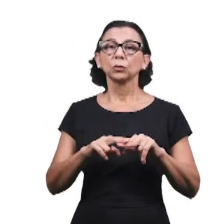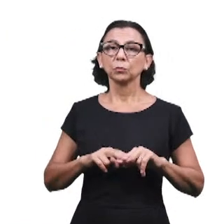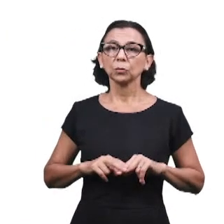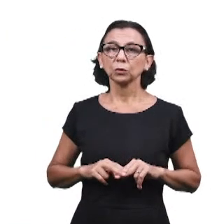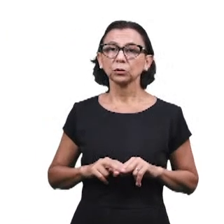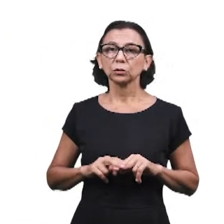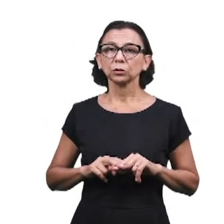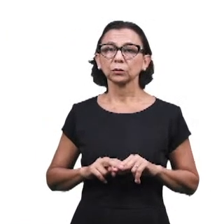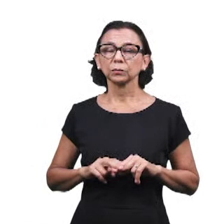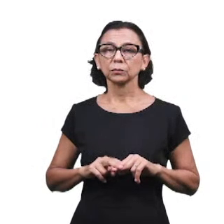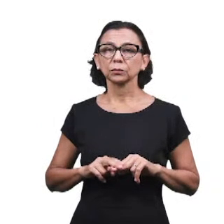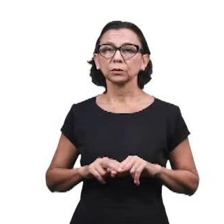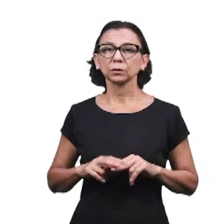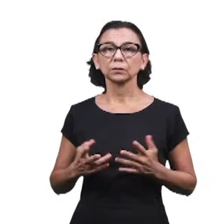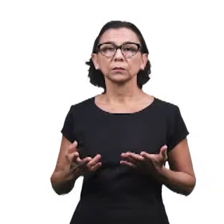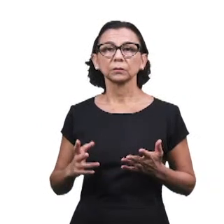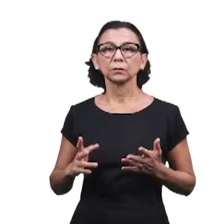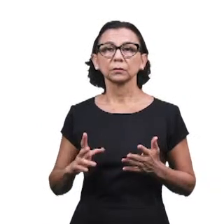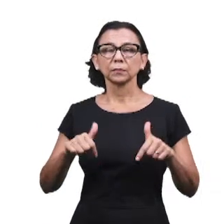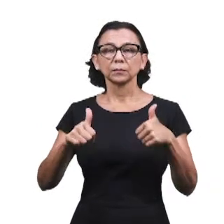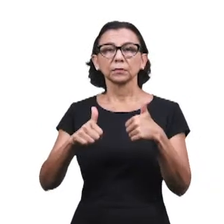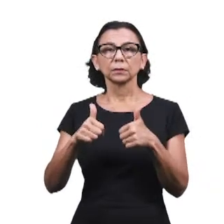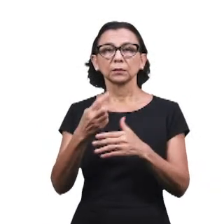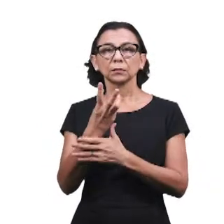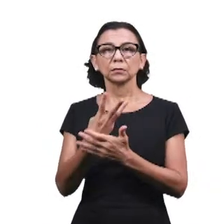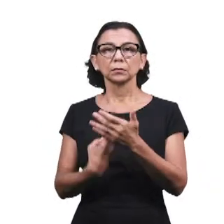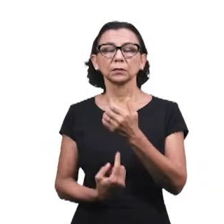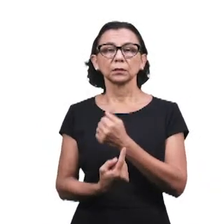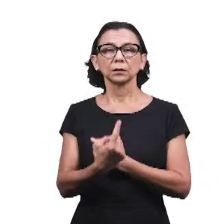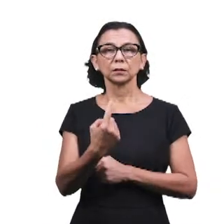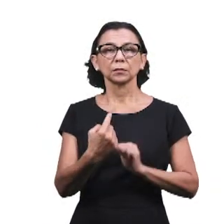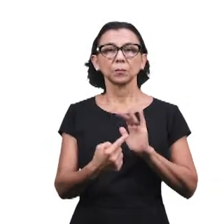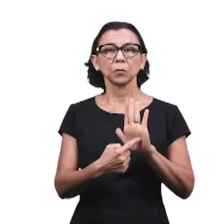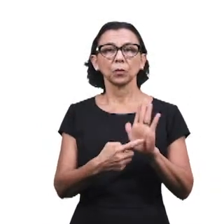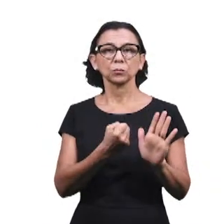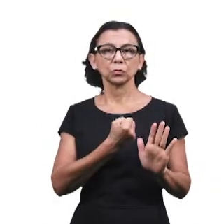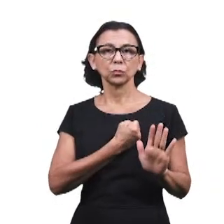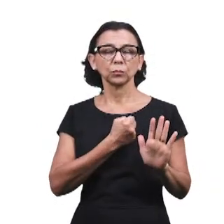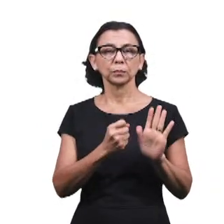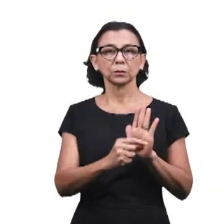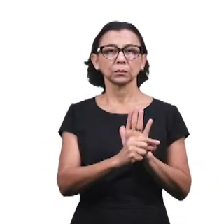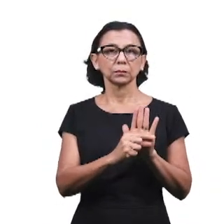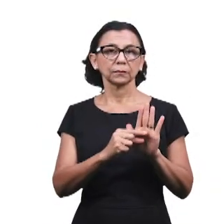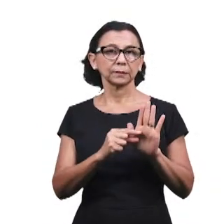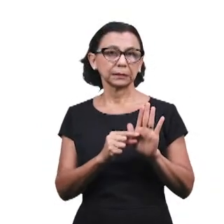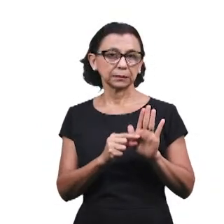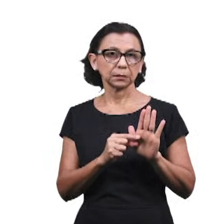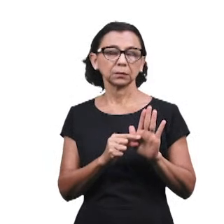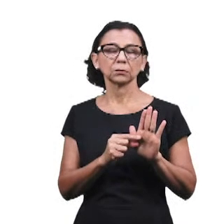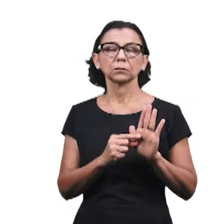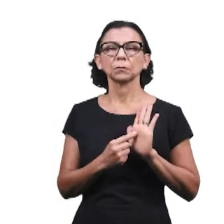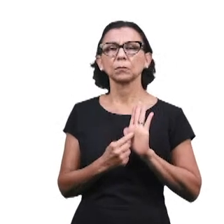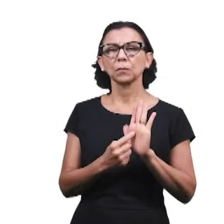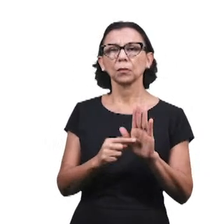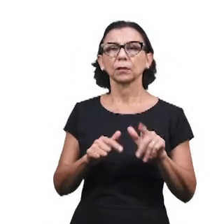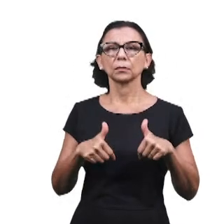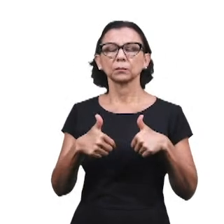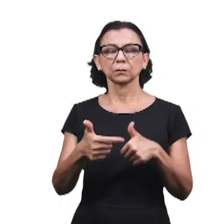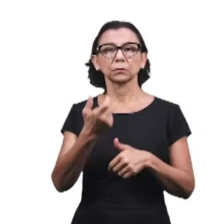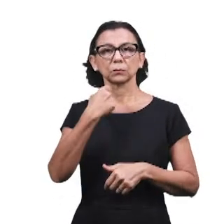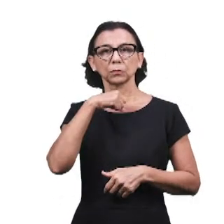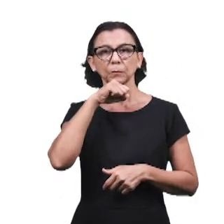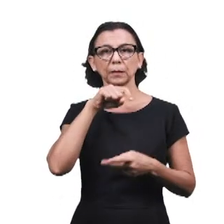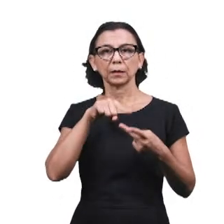da Trindade? Cite os números dos versos onde se destacam a operação do Pai,